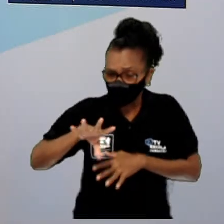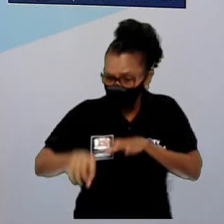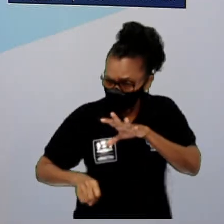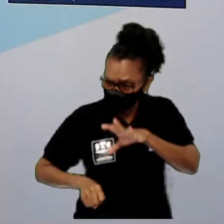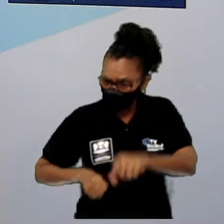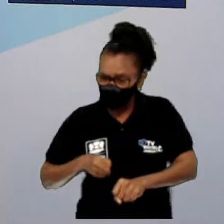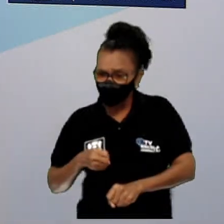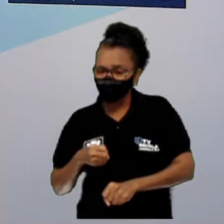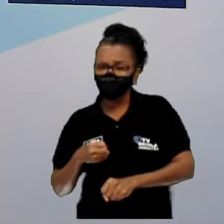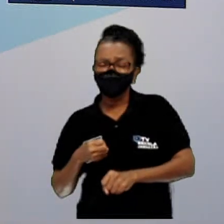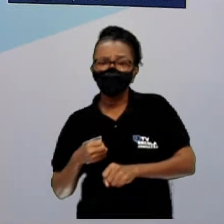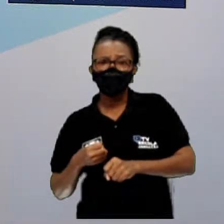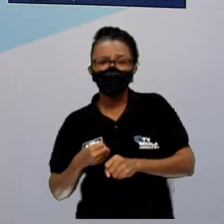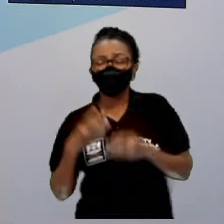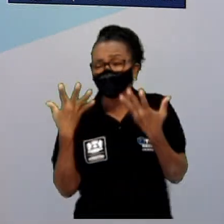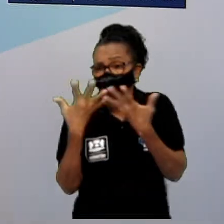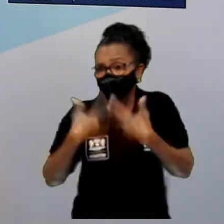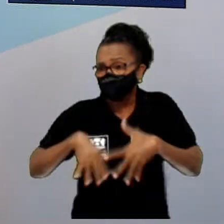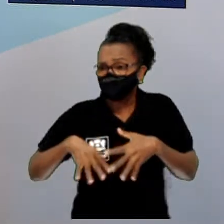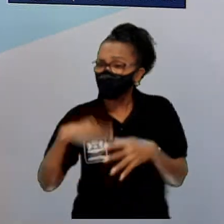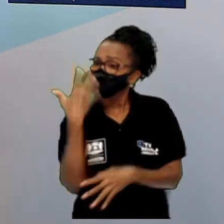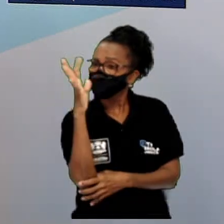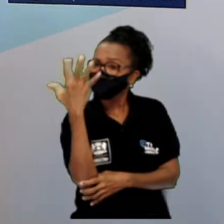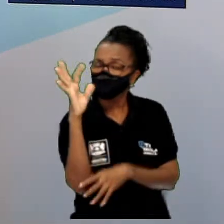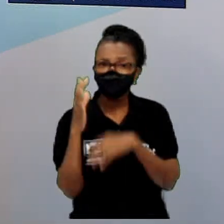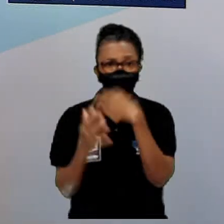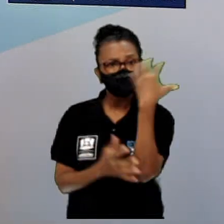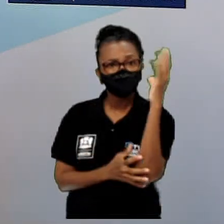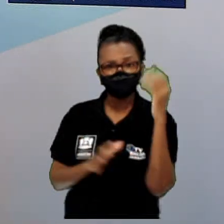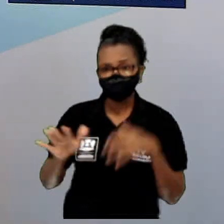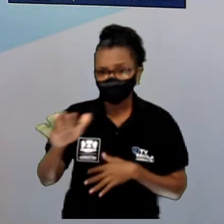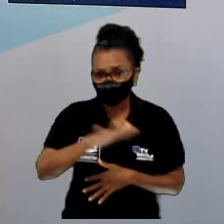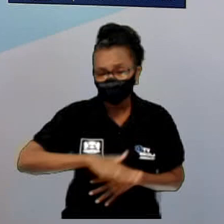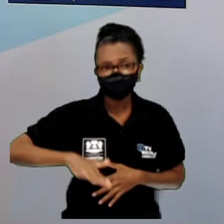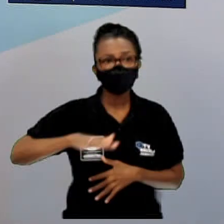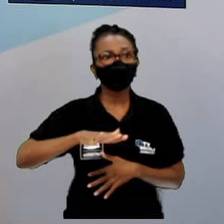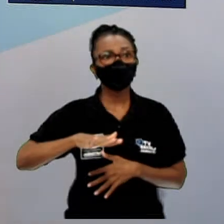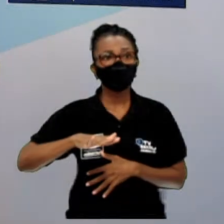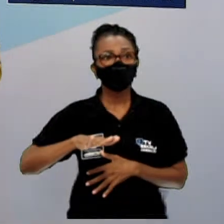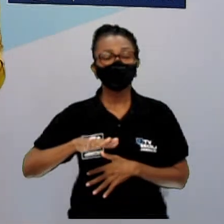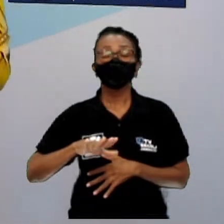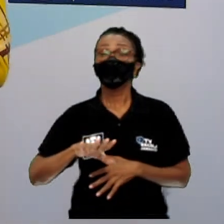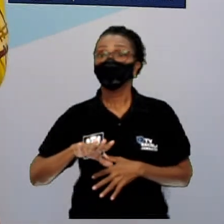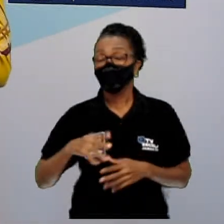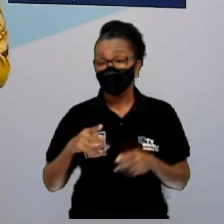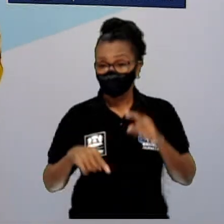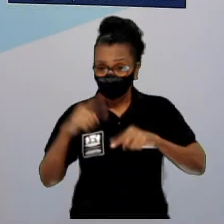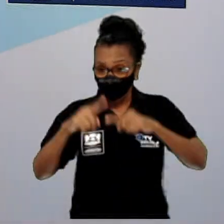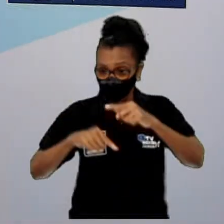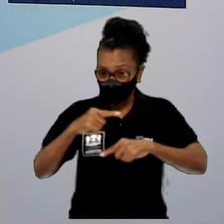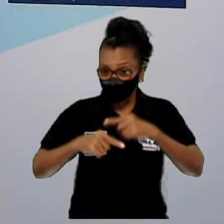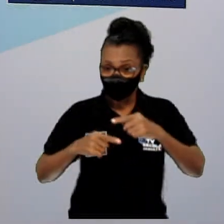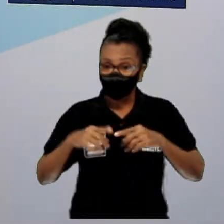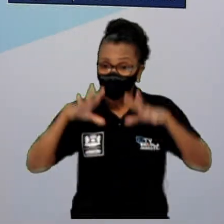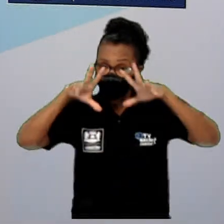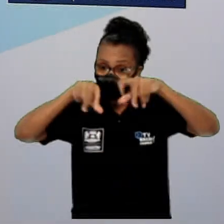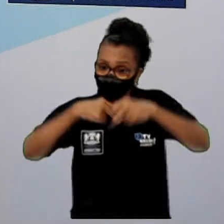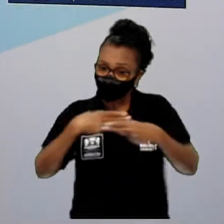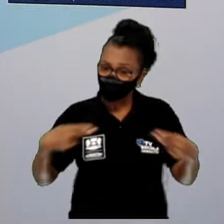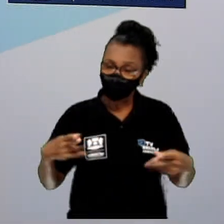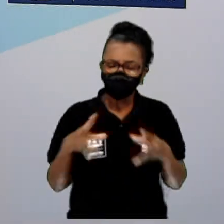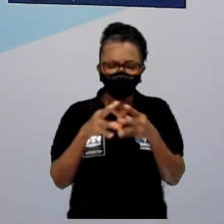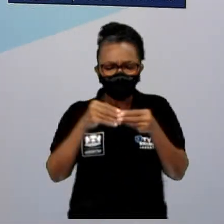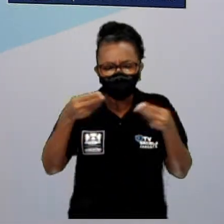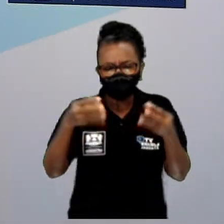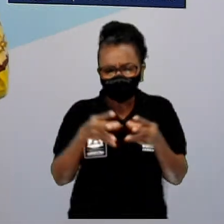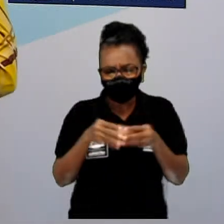são extraídos da natureza. Então, matéria-prima animal, a lã, que é extraída das